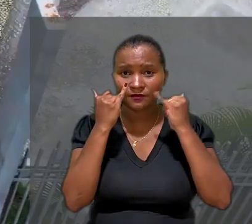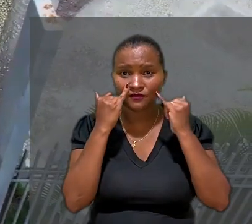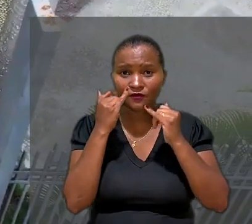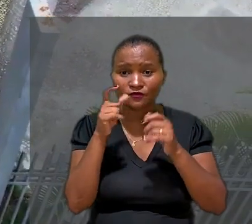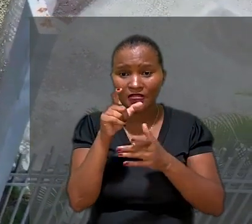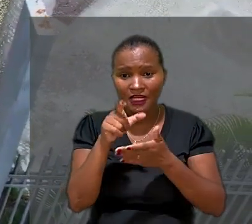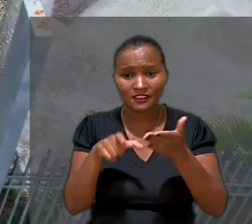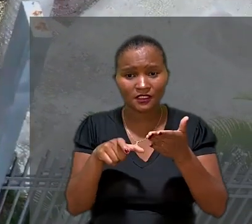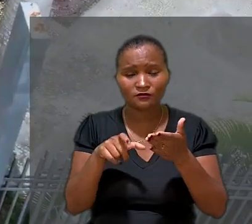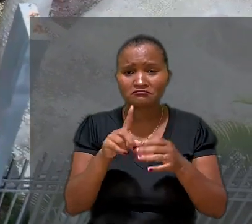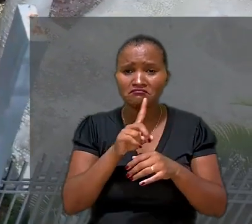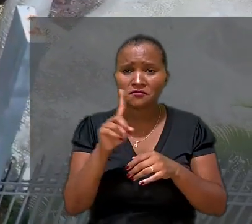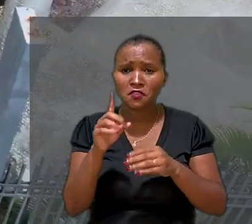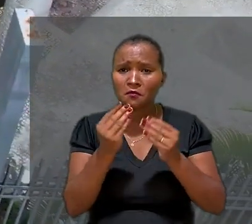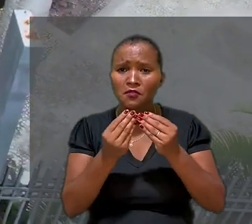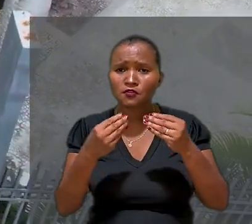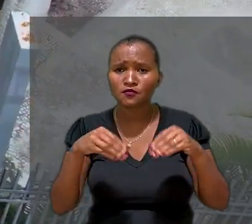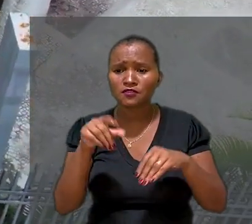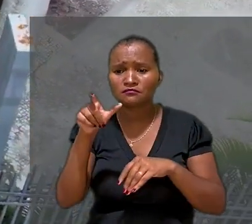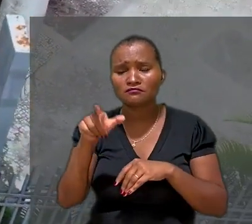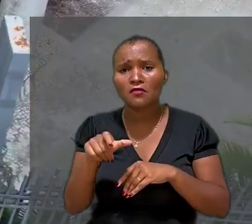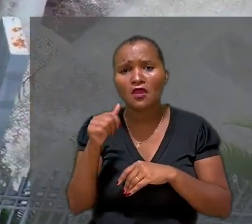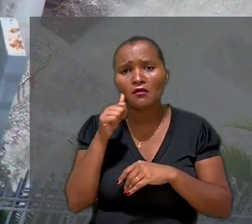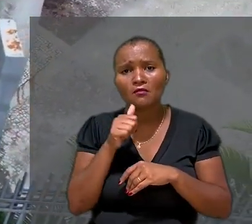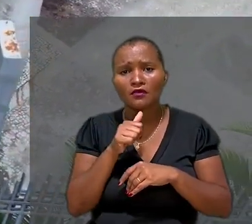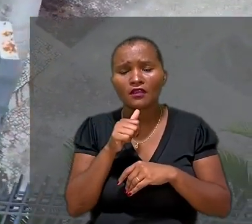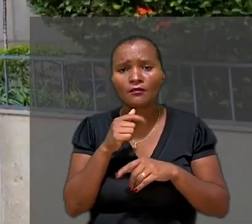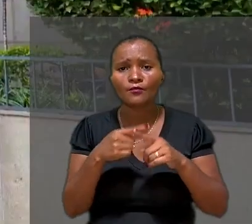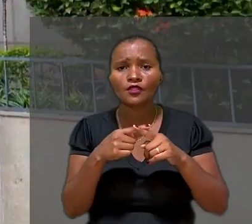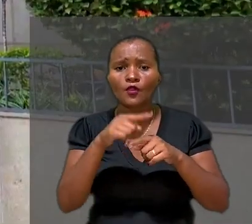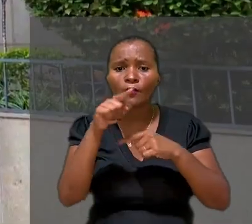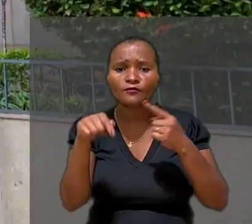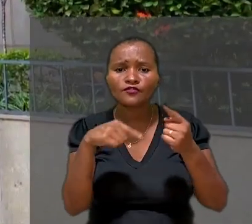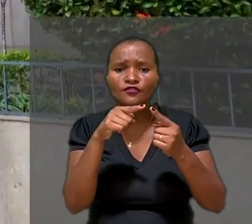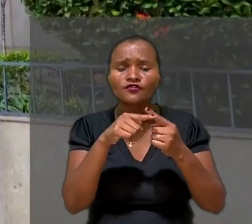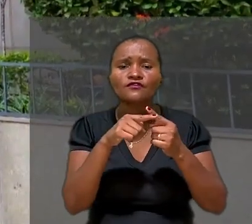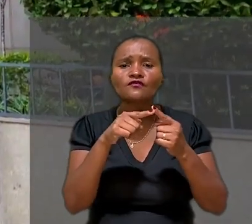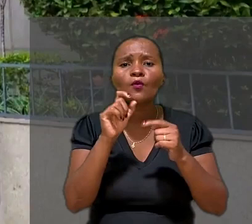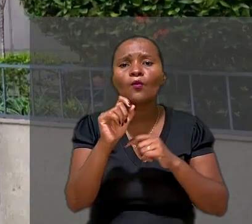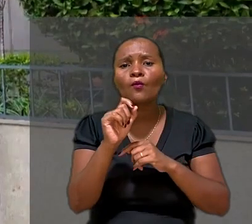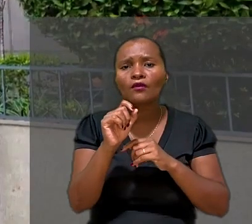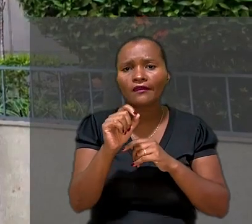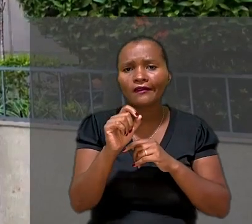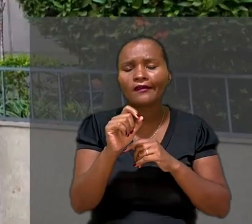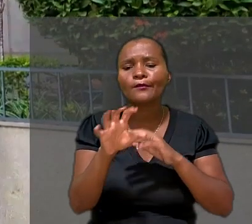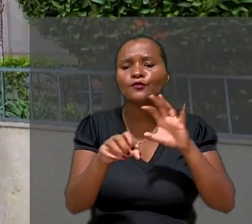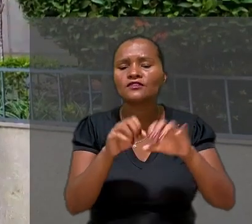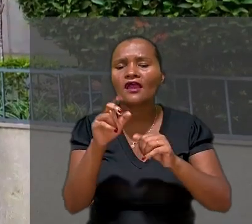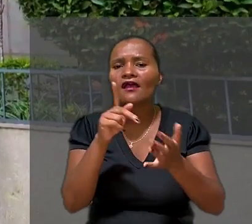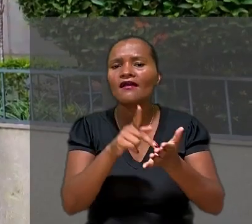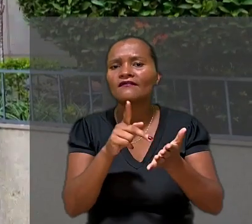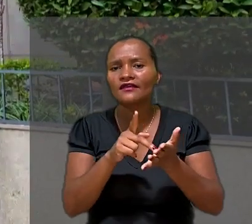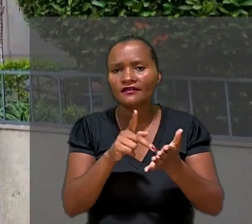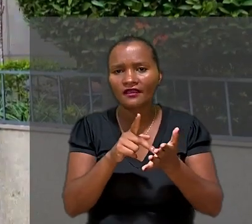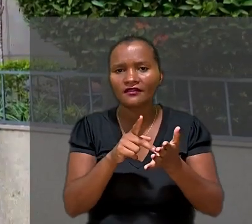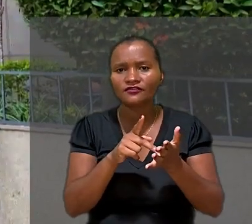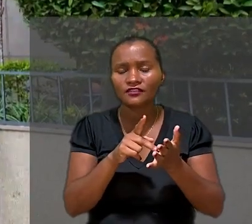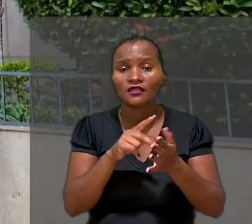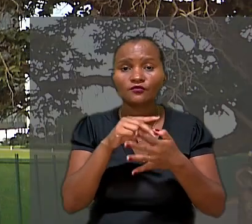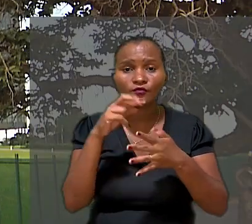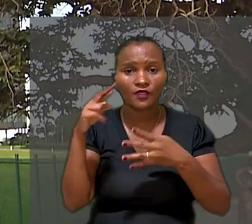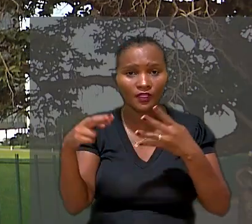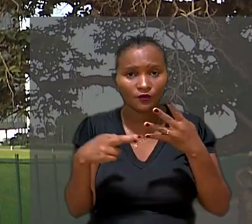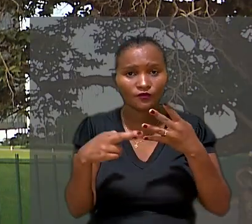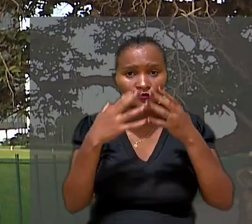dados relativos ao cartão não traria prejuízo à empregada, já que o objetivo da medida era buscar a verdade dos